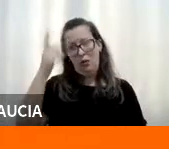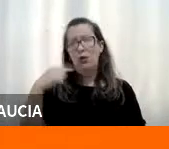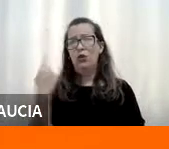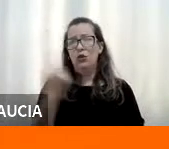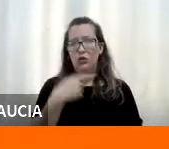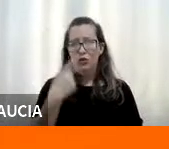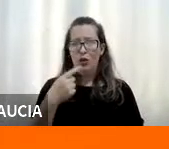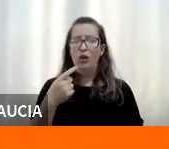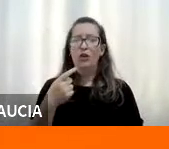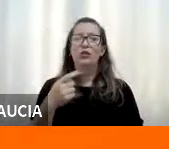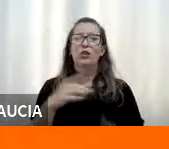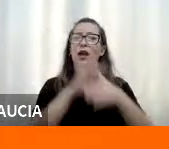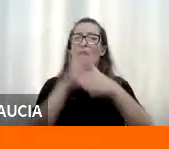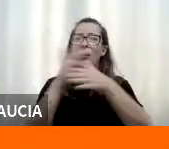as pessoas dentro da nossa rotina, né?